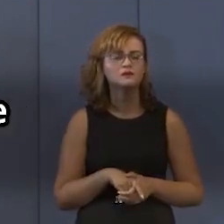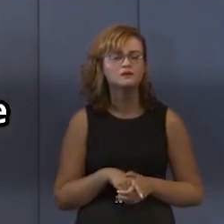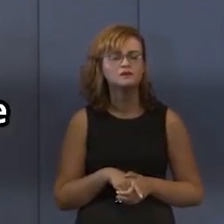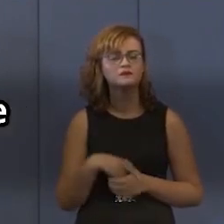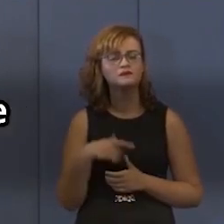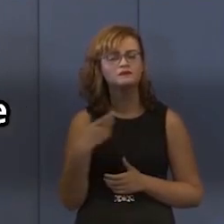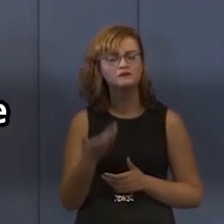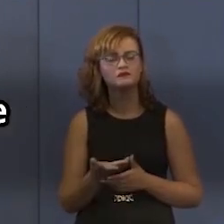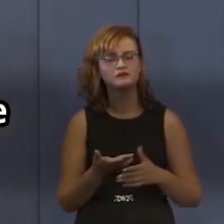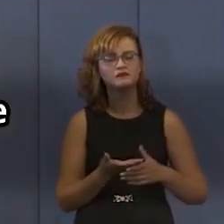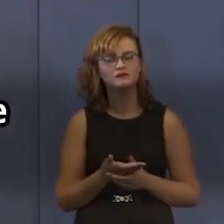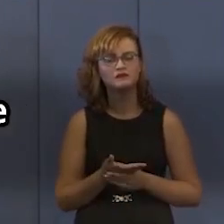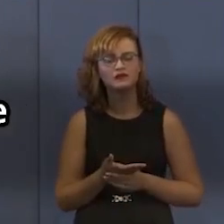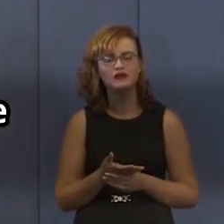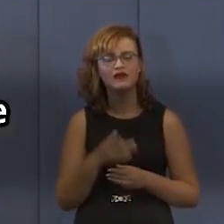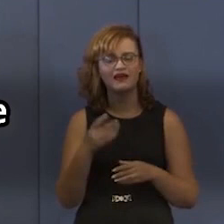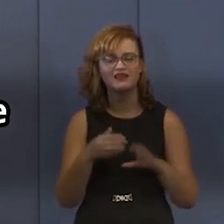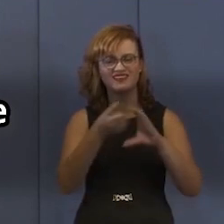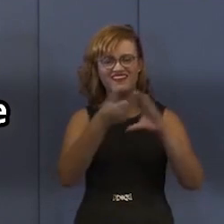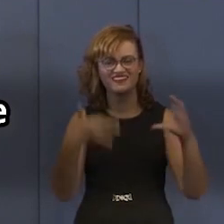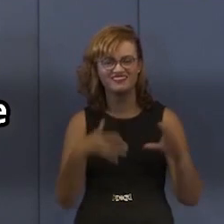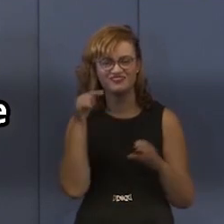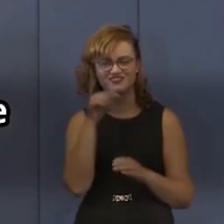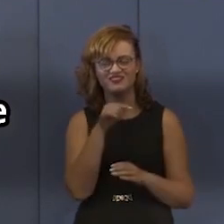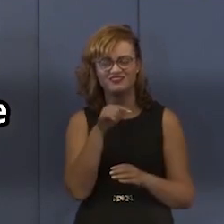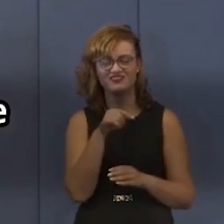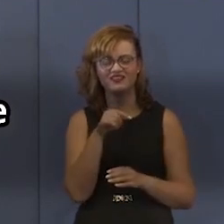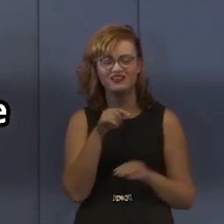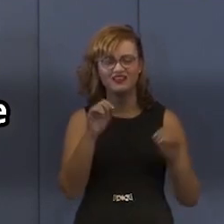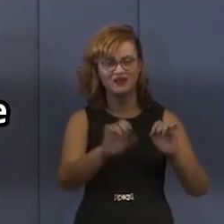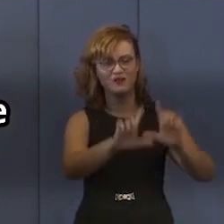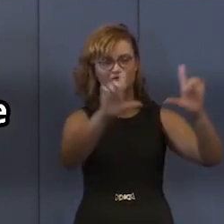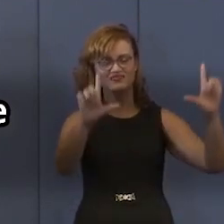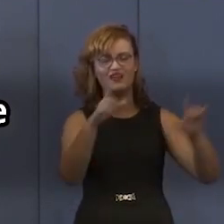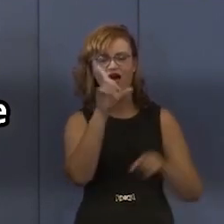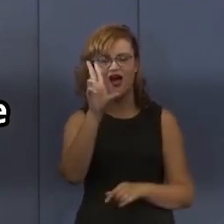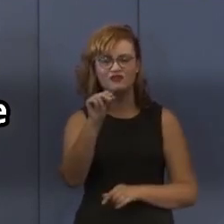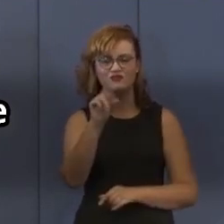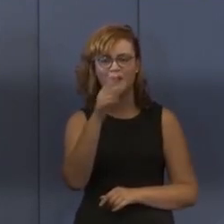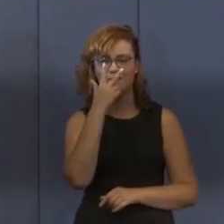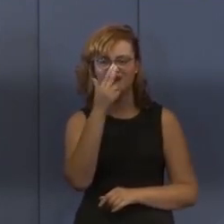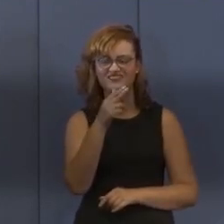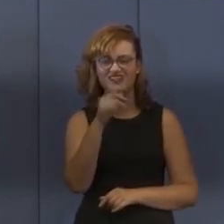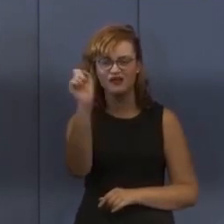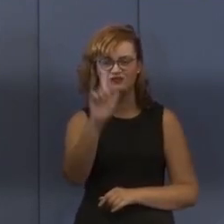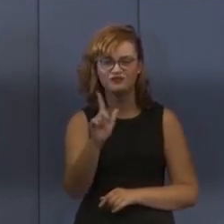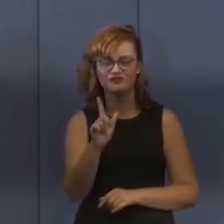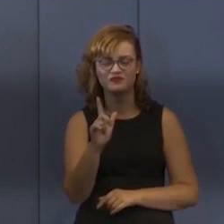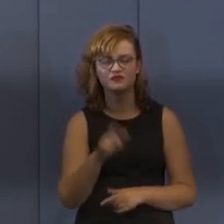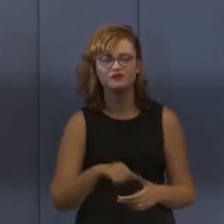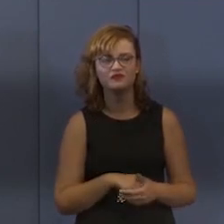Portanto, já essas características geram a famosa tela azul. Como um